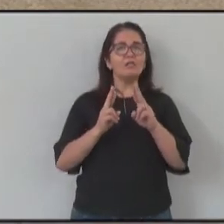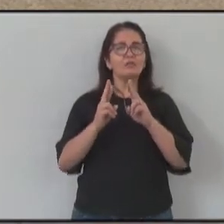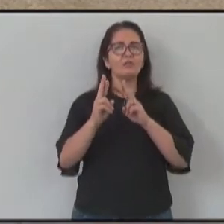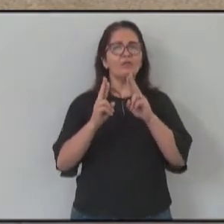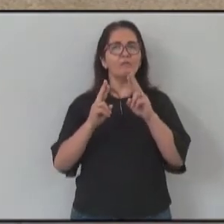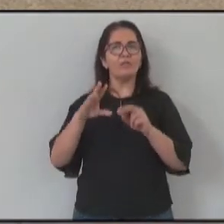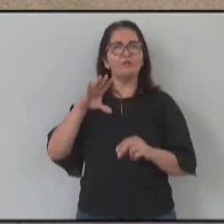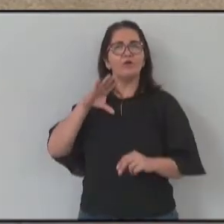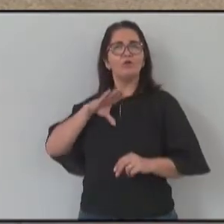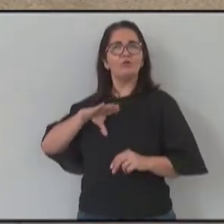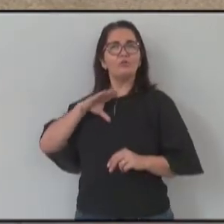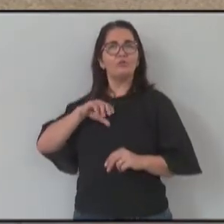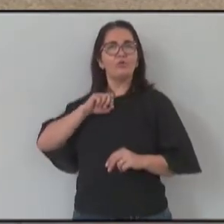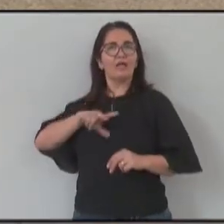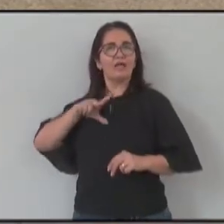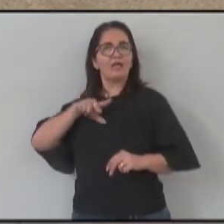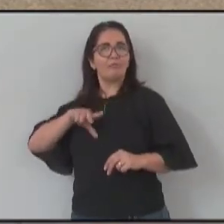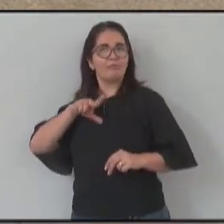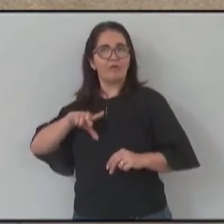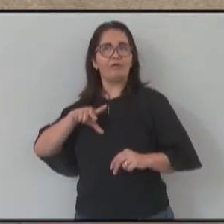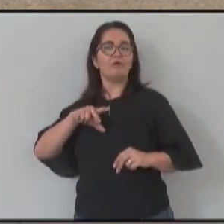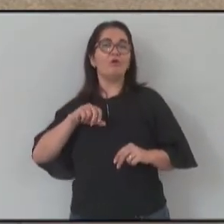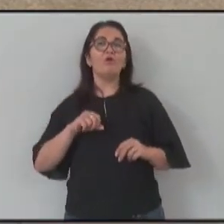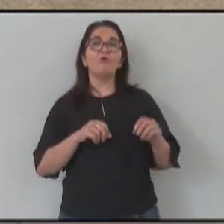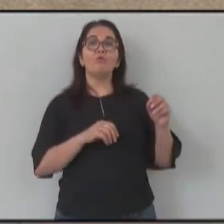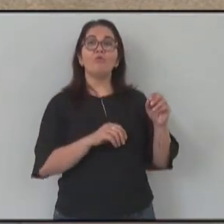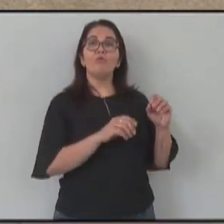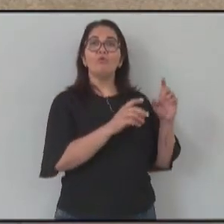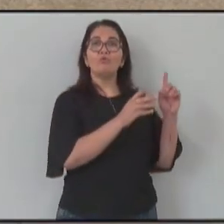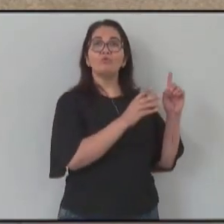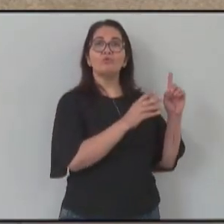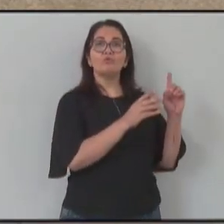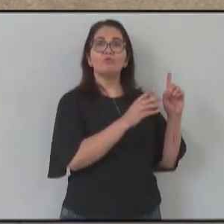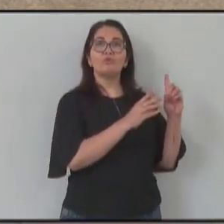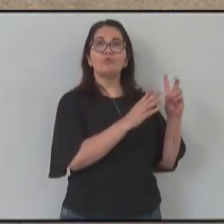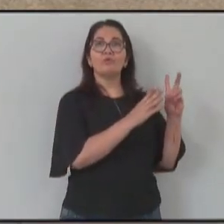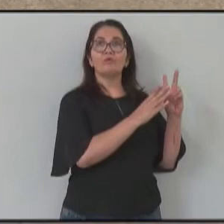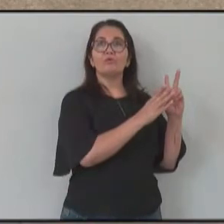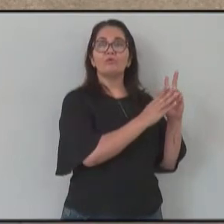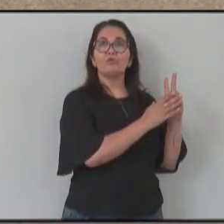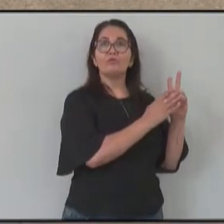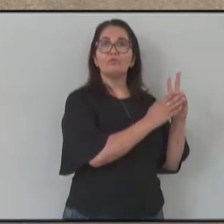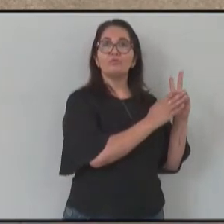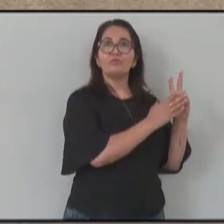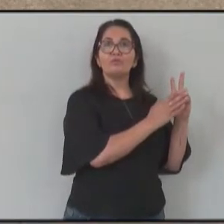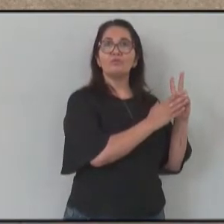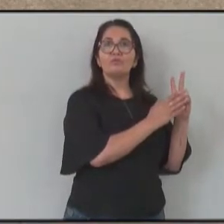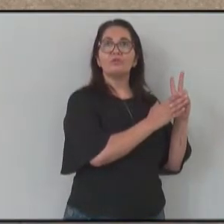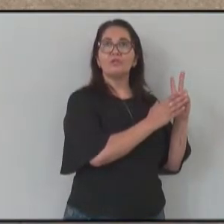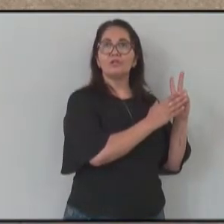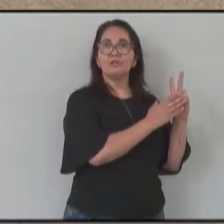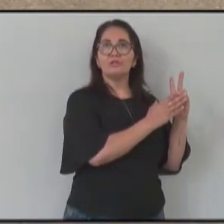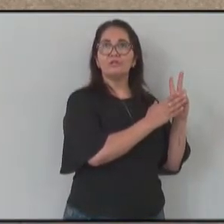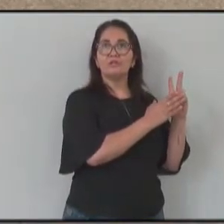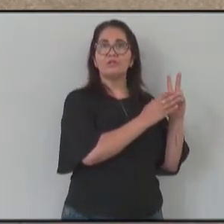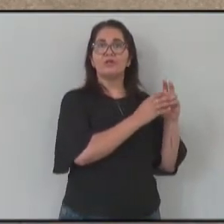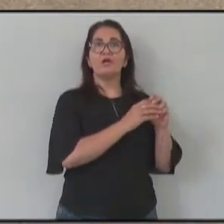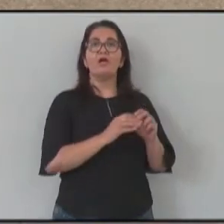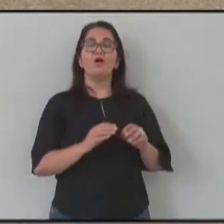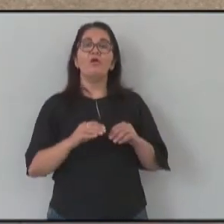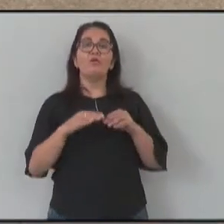dos portugueses com os índios, foi muito amigável. Quando eles aportam em Coroa